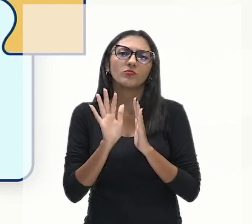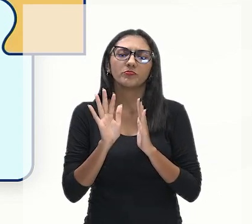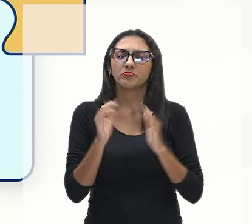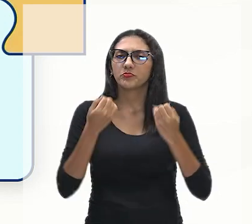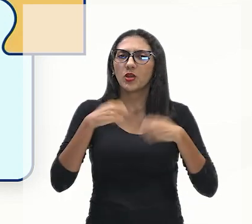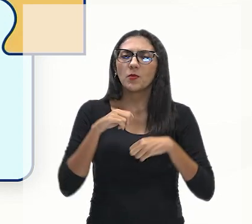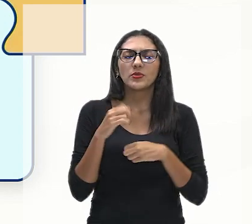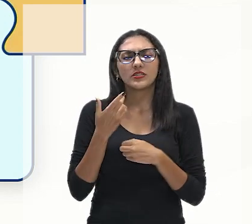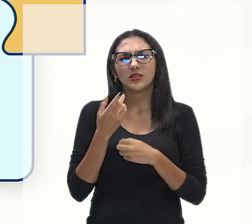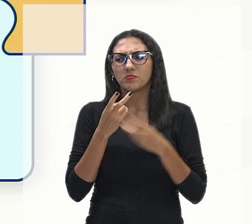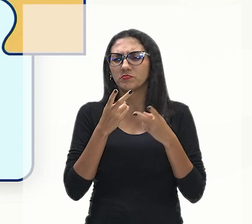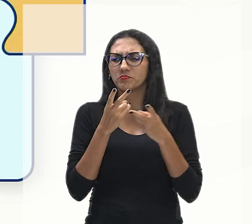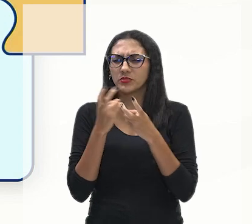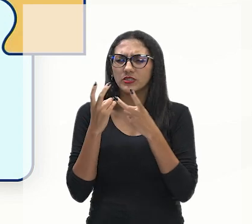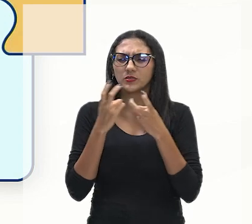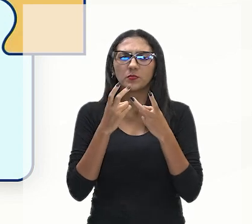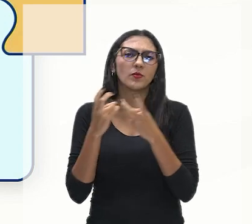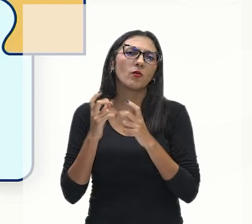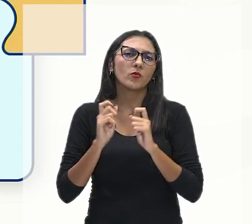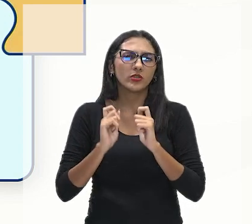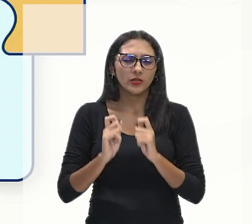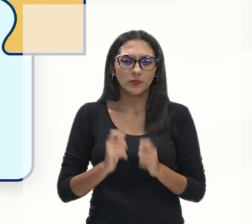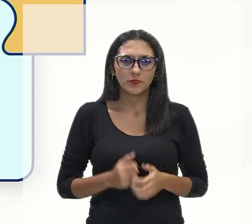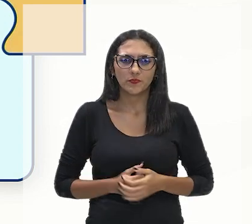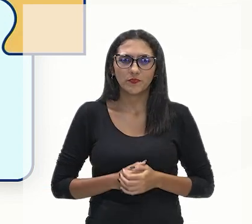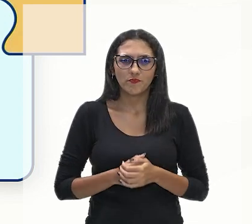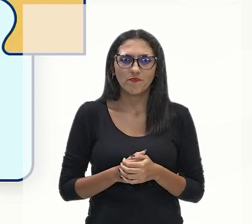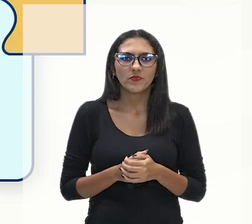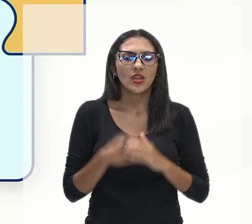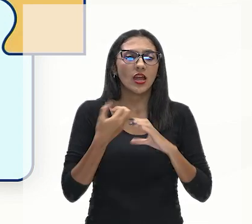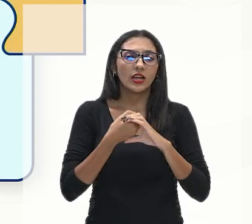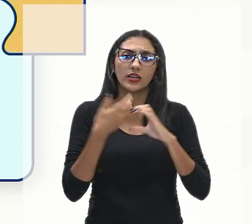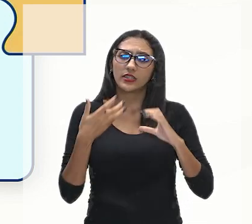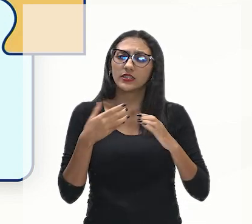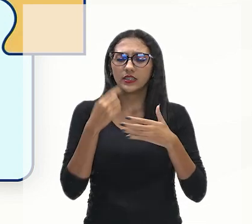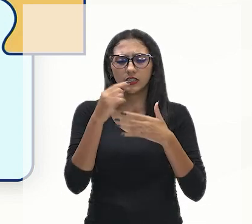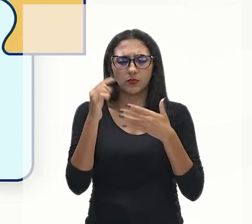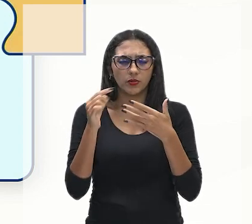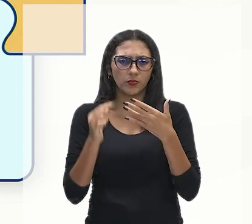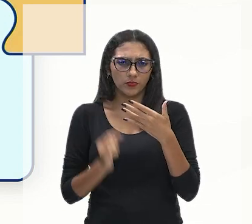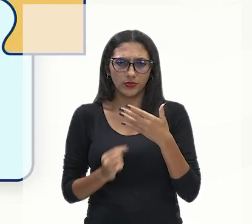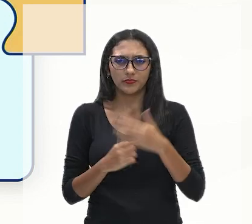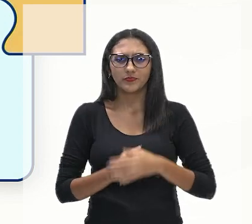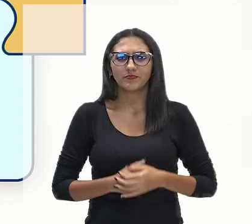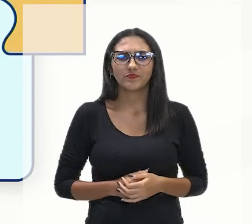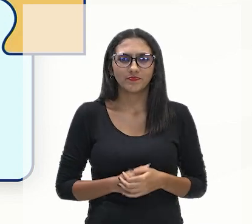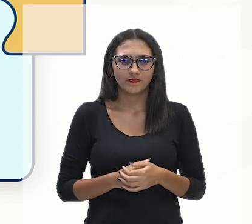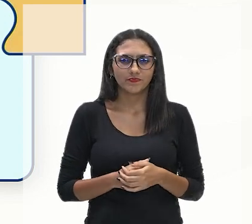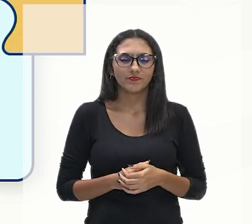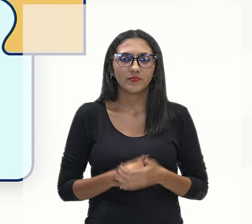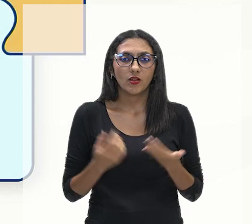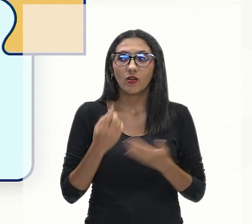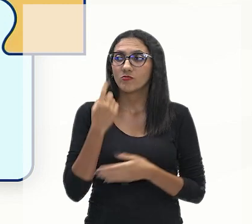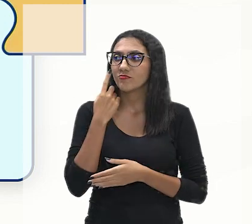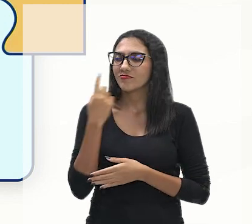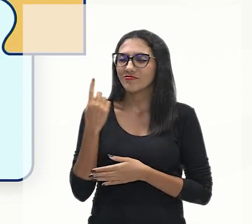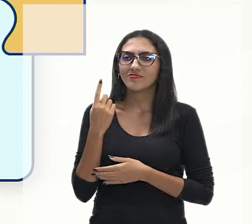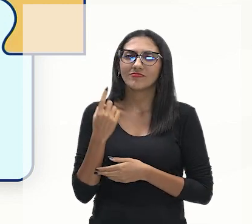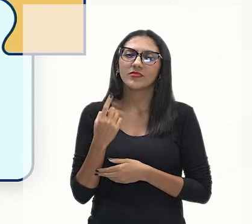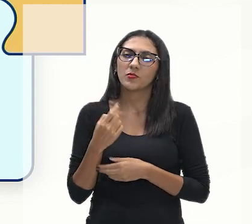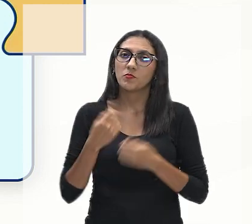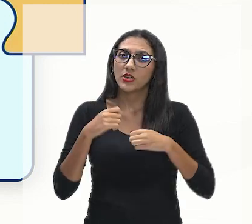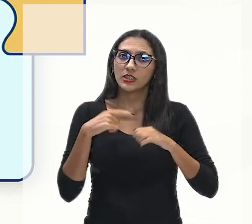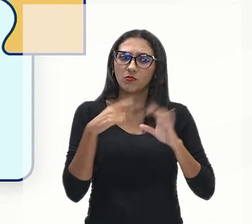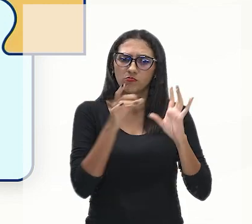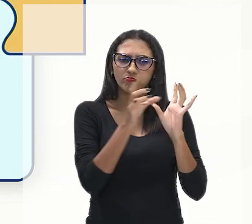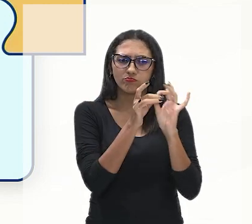conta, como eu falei, vários aspectos. Então, nós temos aqui algumas peças que elas precisam se encaixar